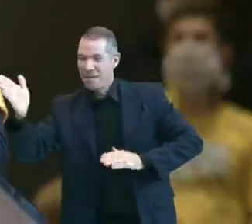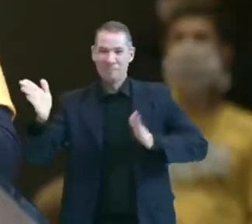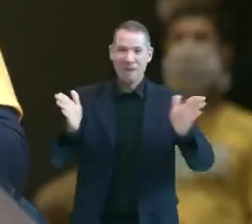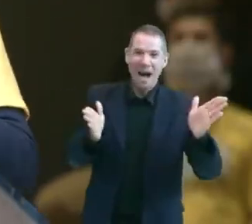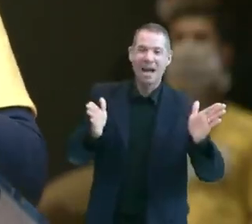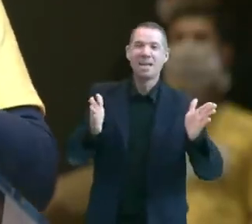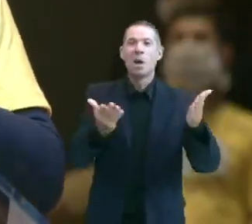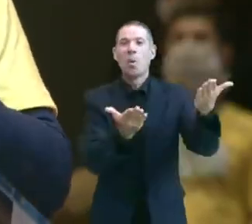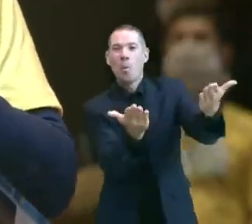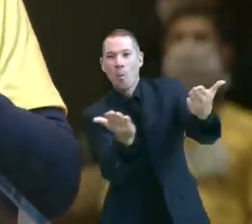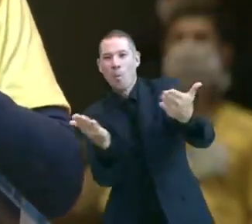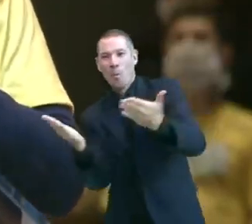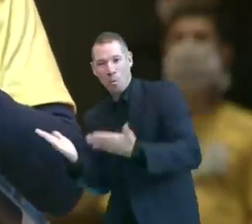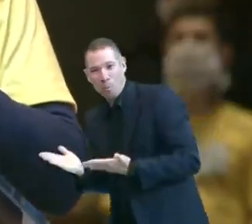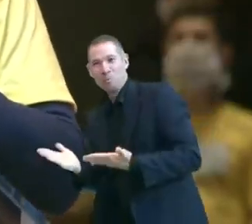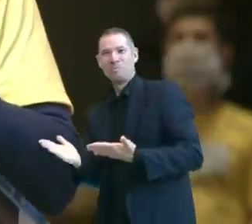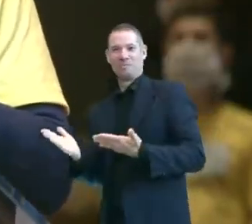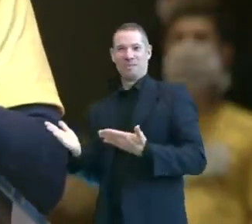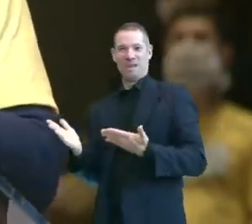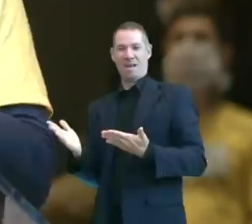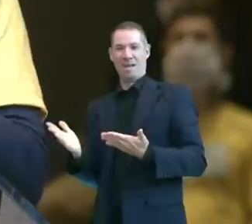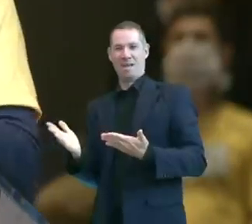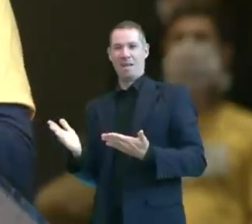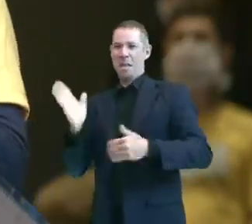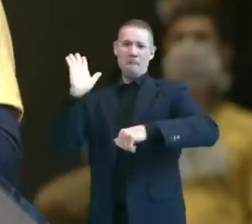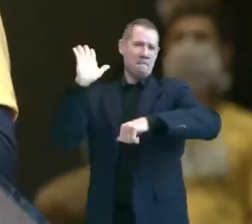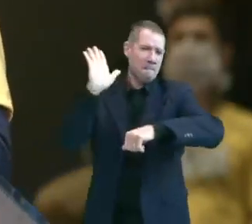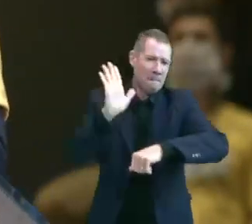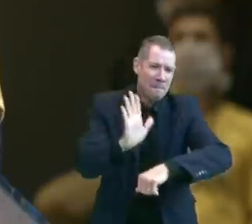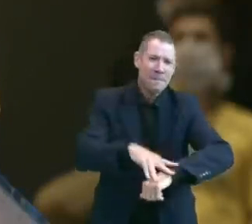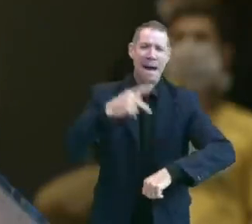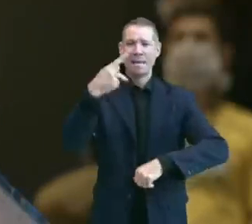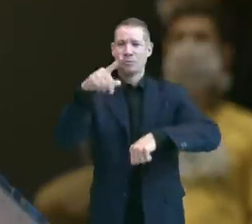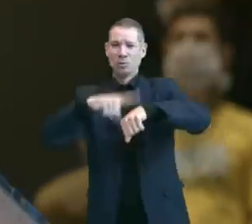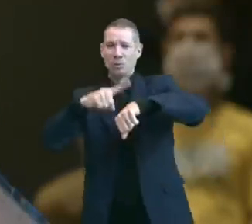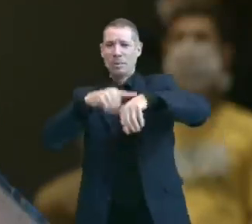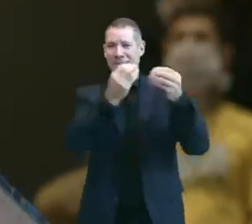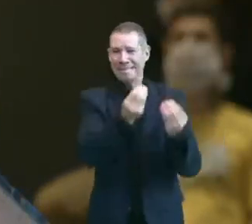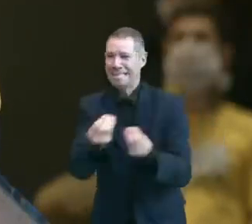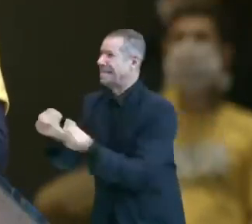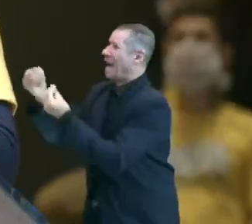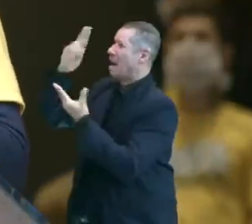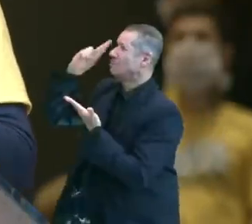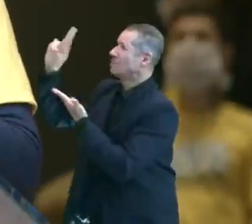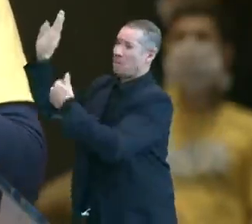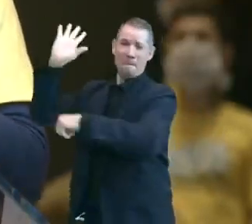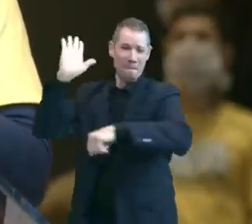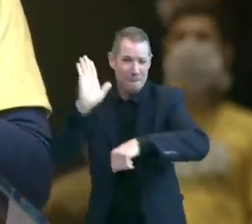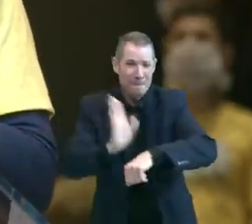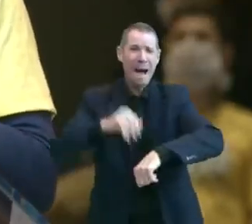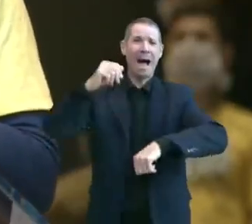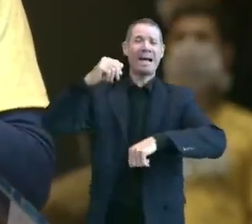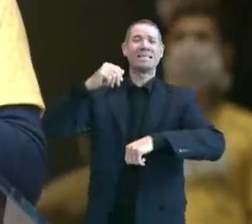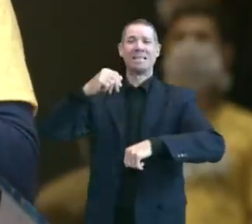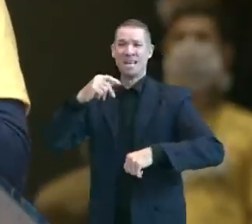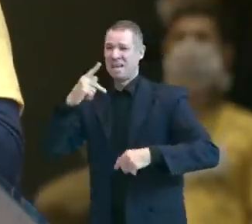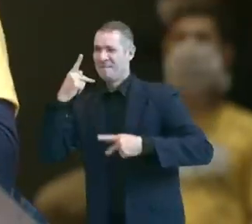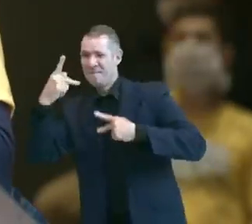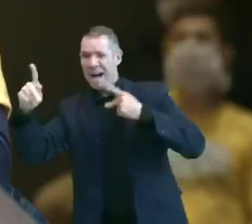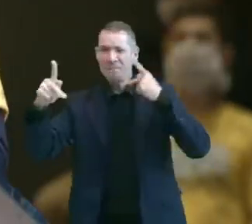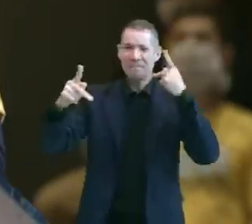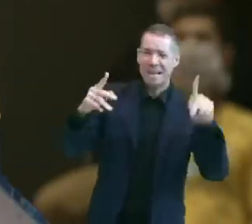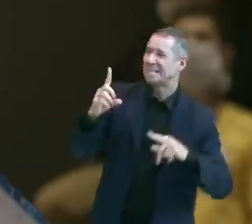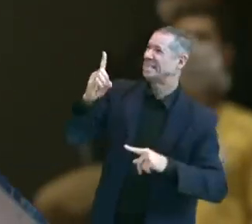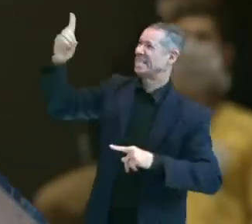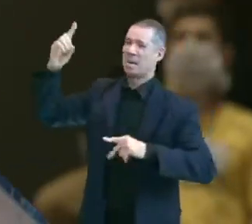eu quero convidar você a dar mais do seu tempo para o Senhor. Dar mais, falar mais de Deus,